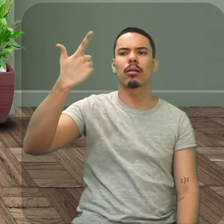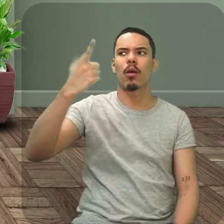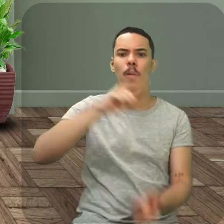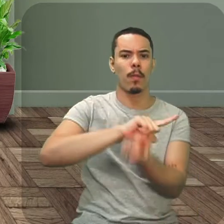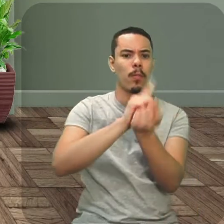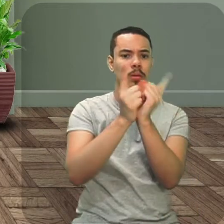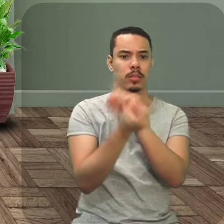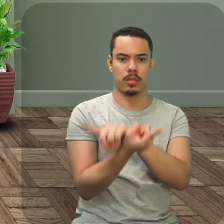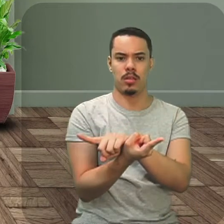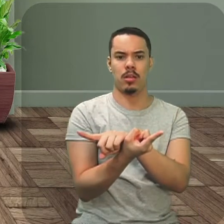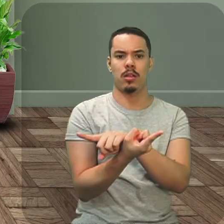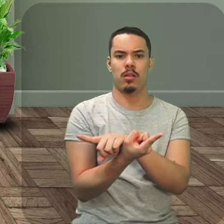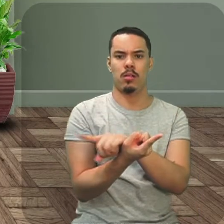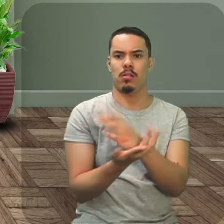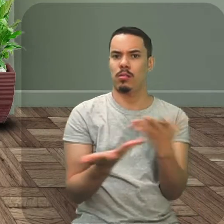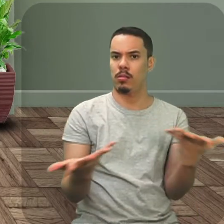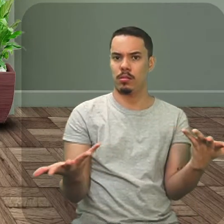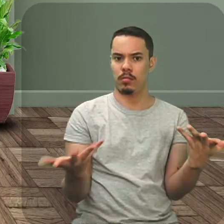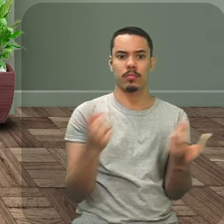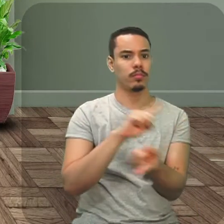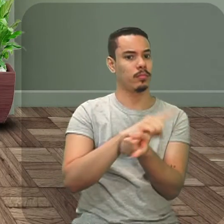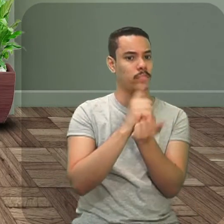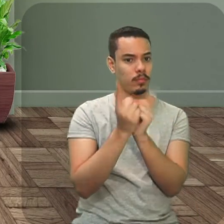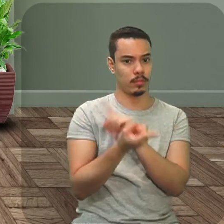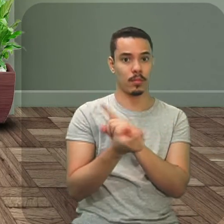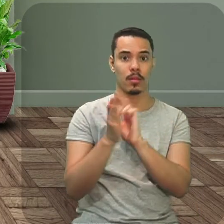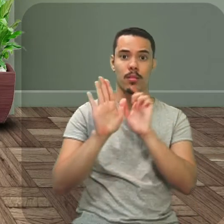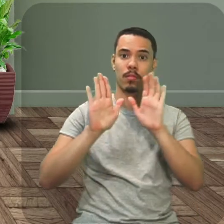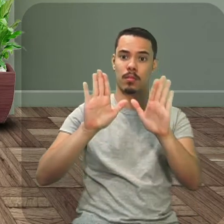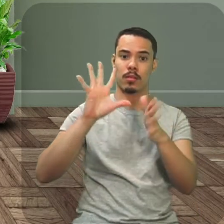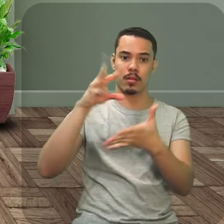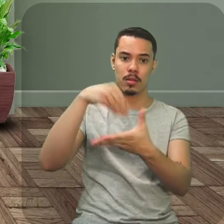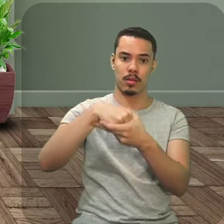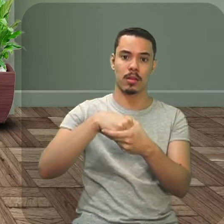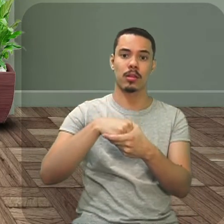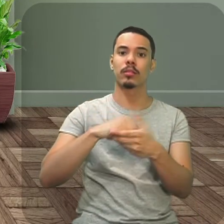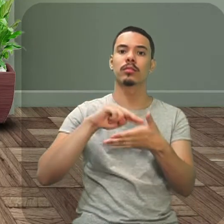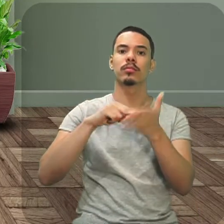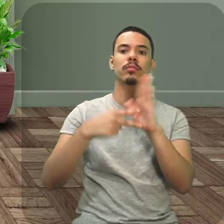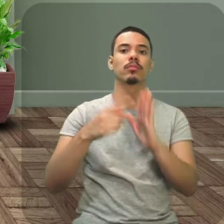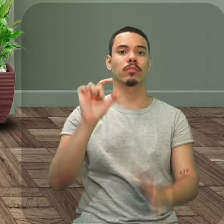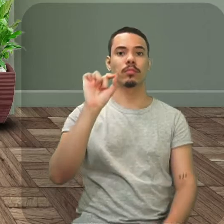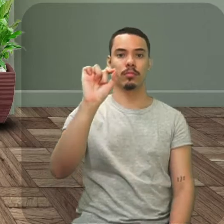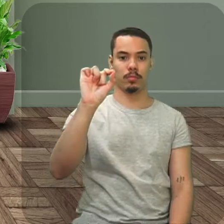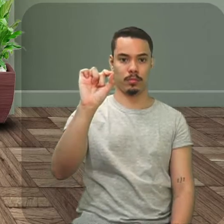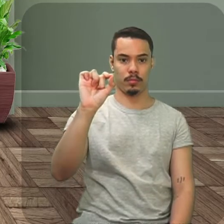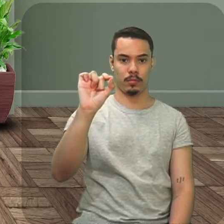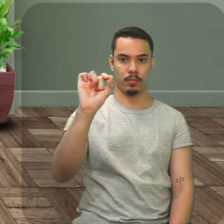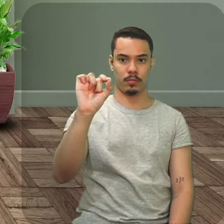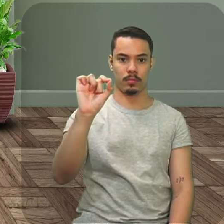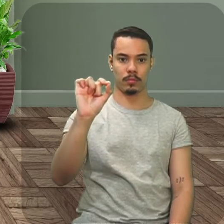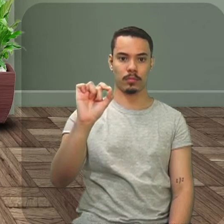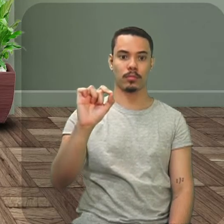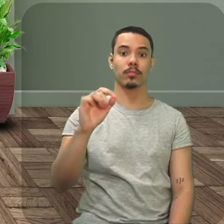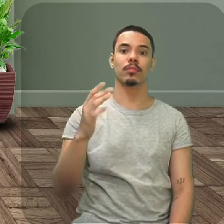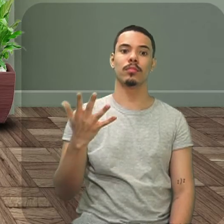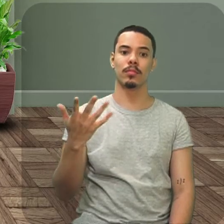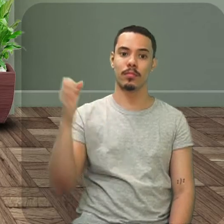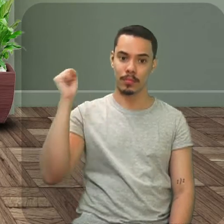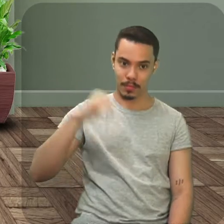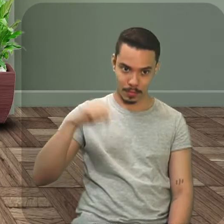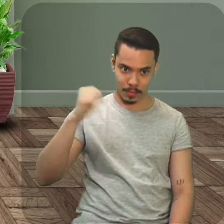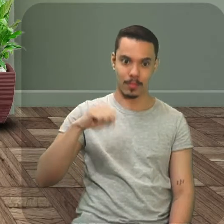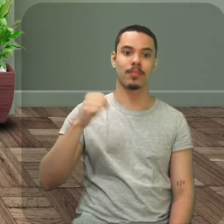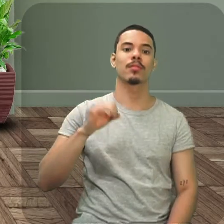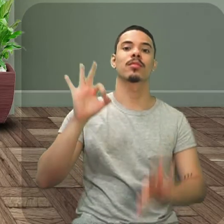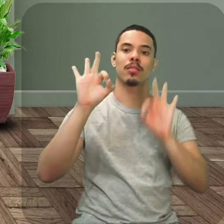oposição ideia ou possa Esse maizinho aí que que eu falei que ele era É sim amado